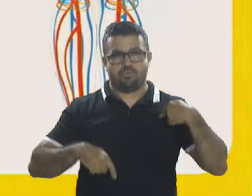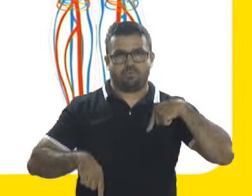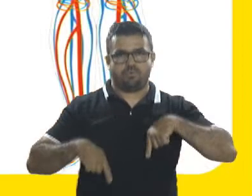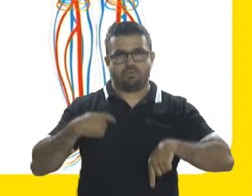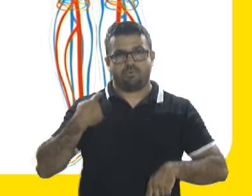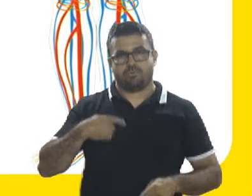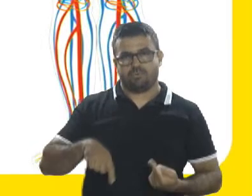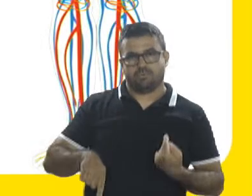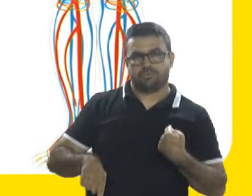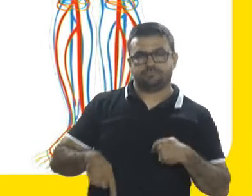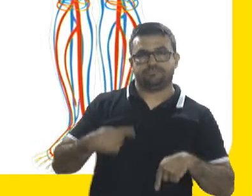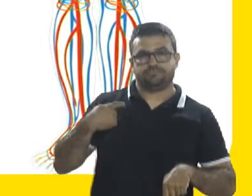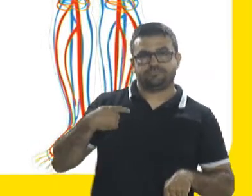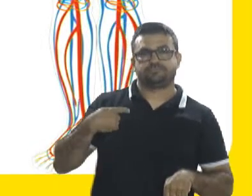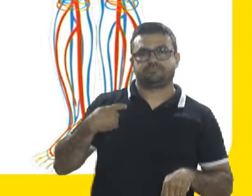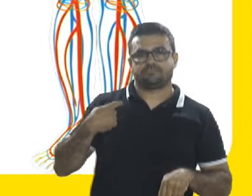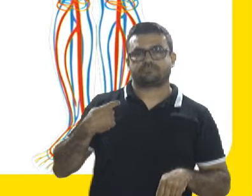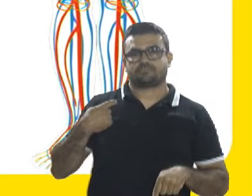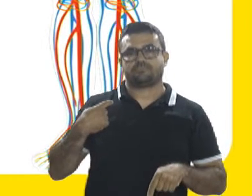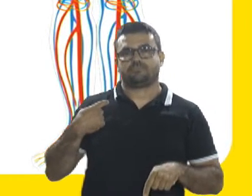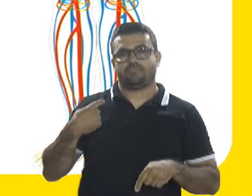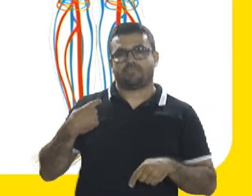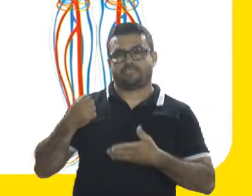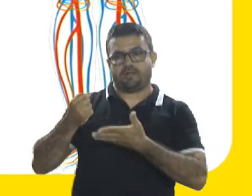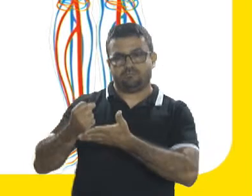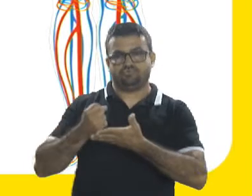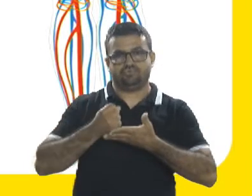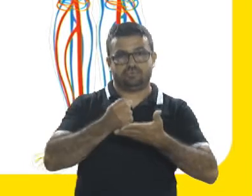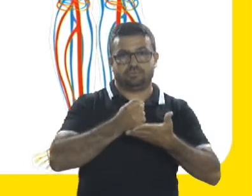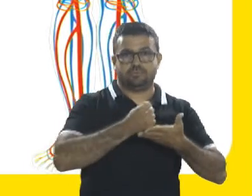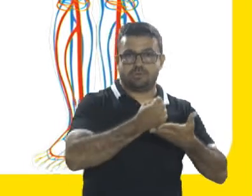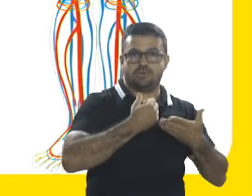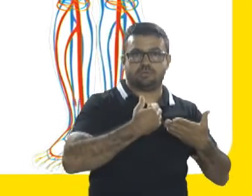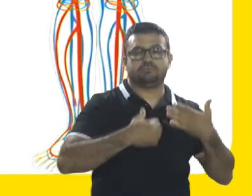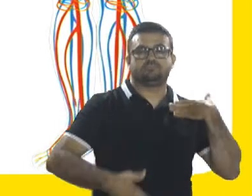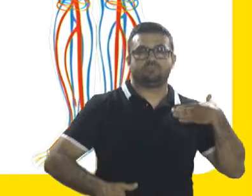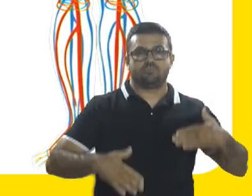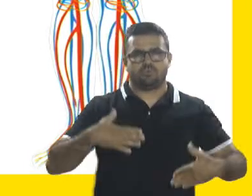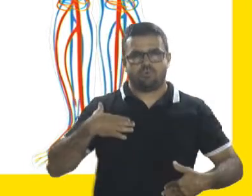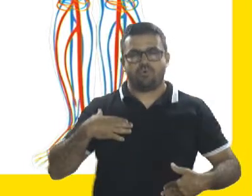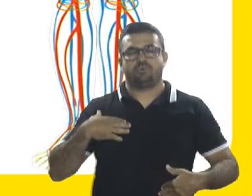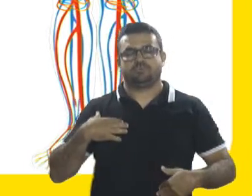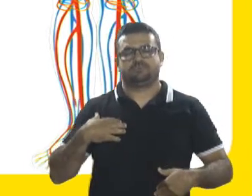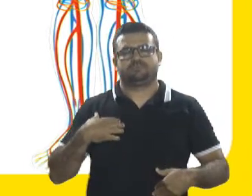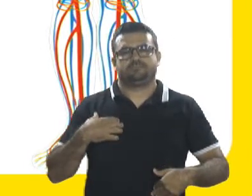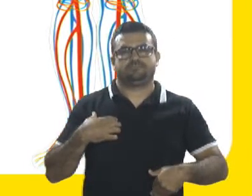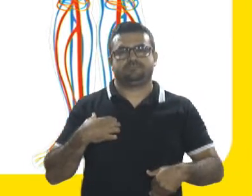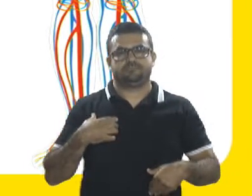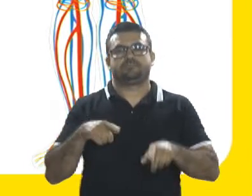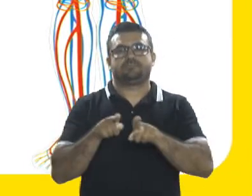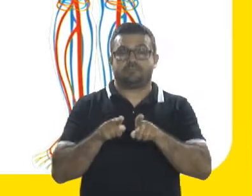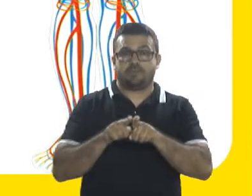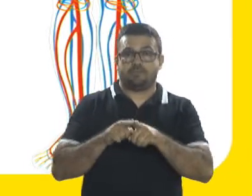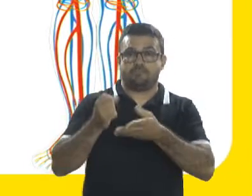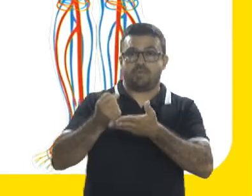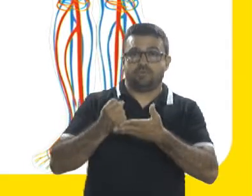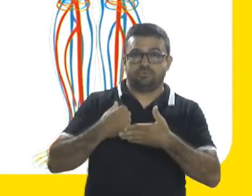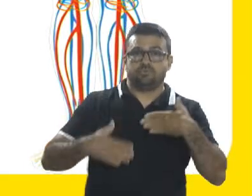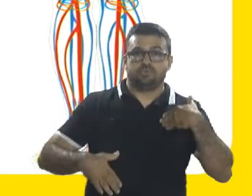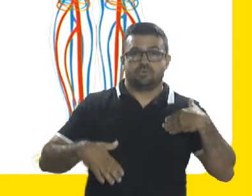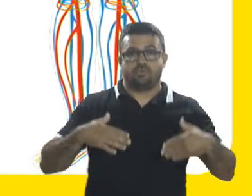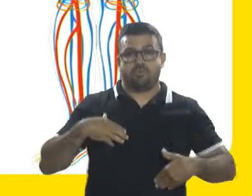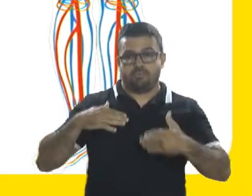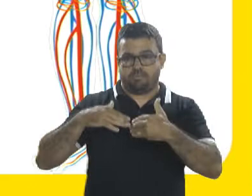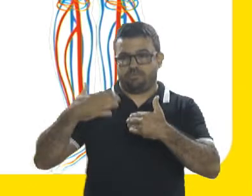abastecendo o corpo de substâncias. Neles são transportadas substâncias e também as substâncias que serão eliminadas. Então aqui, a gente